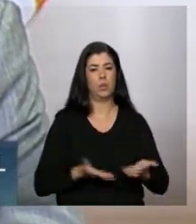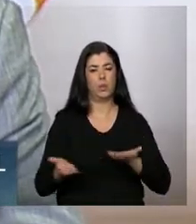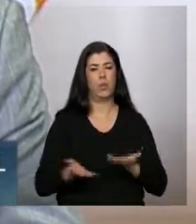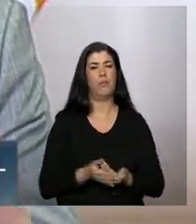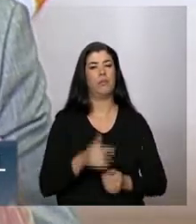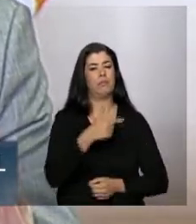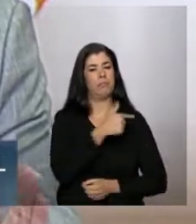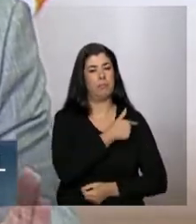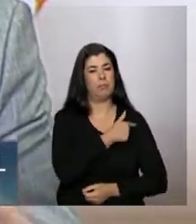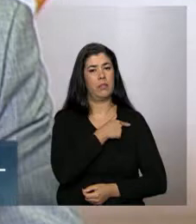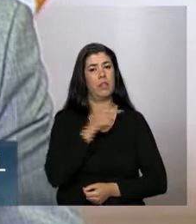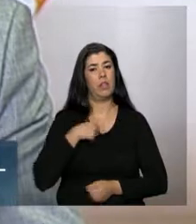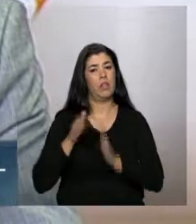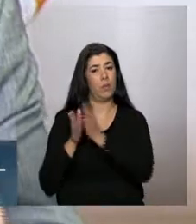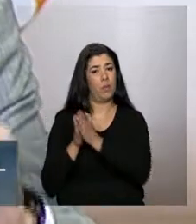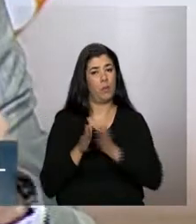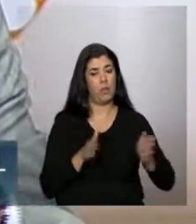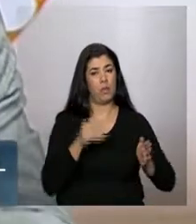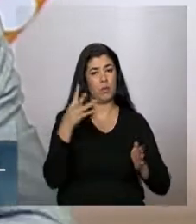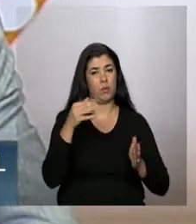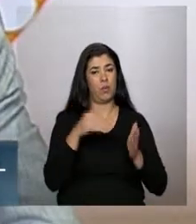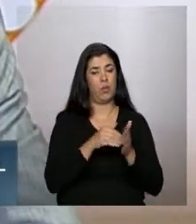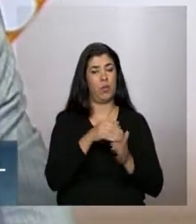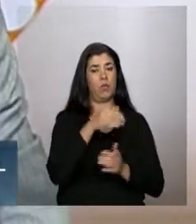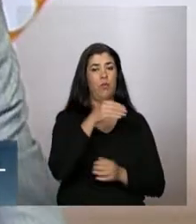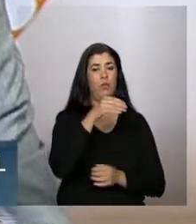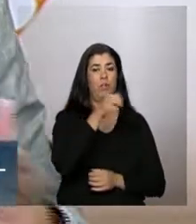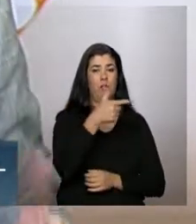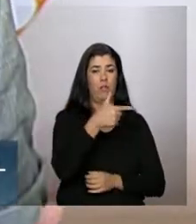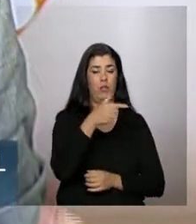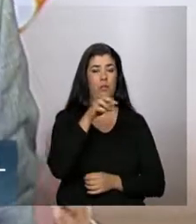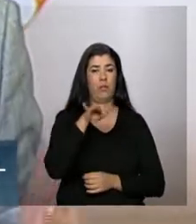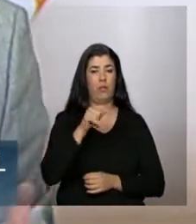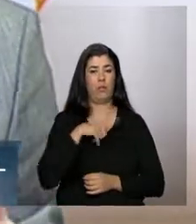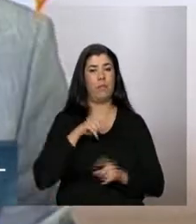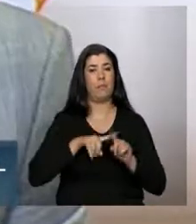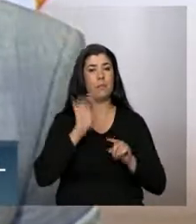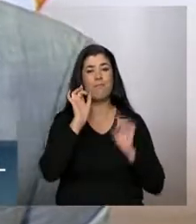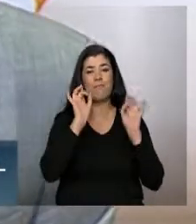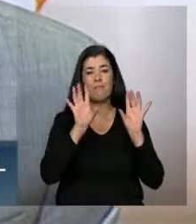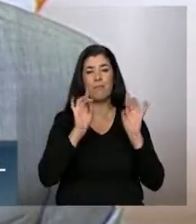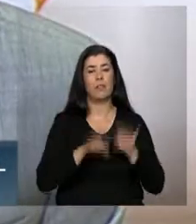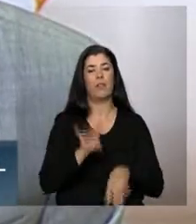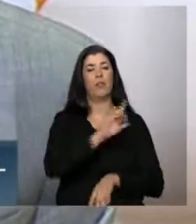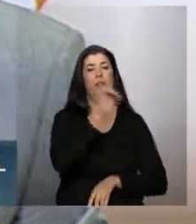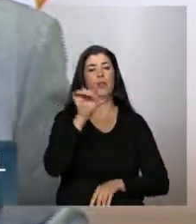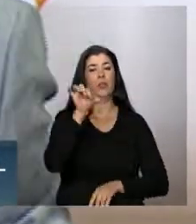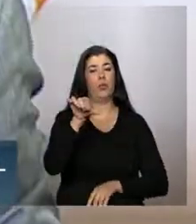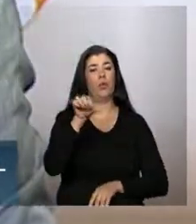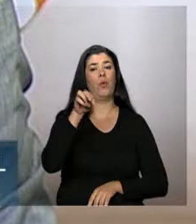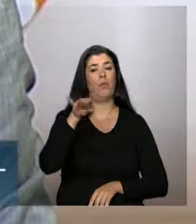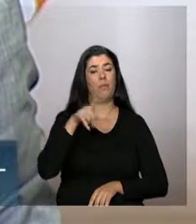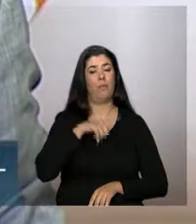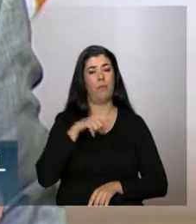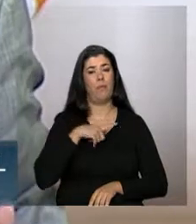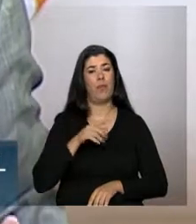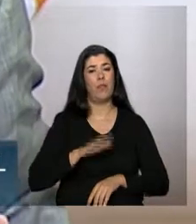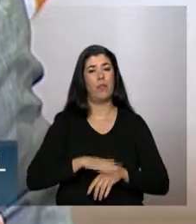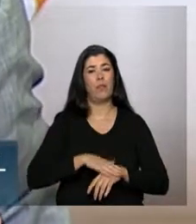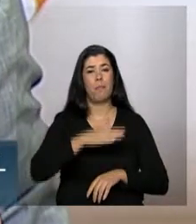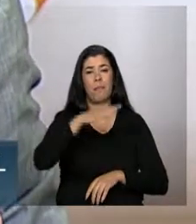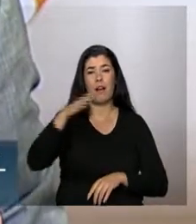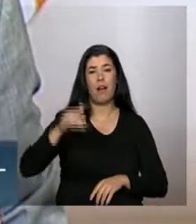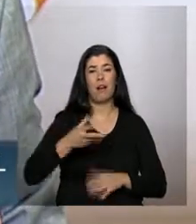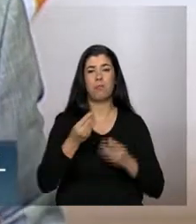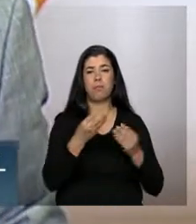só durante este período, mas inclusive no dia 9, em que mais de 60 mil postos de vacinação estarão